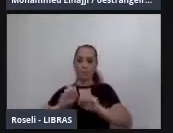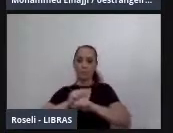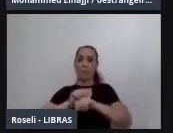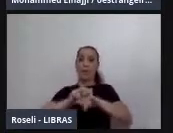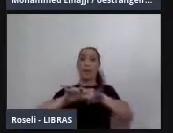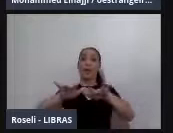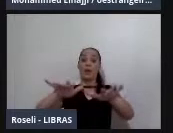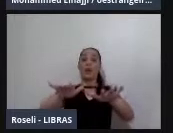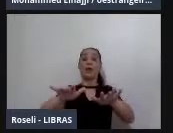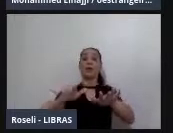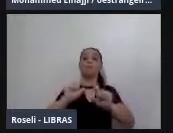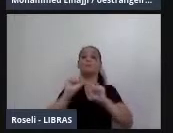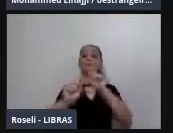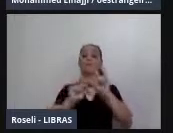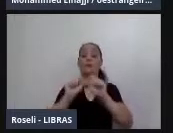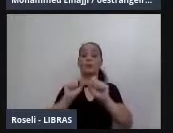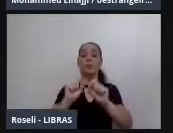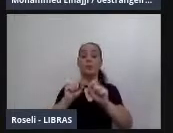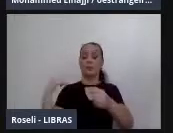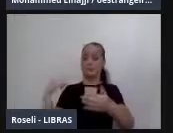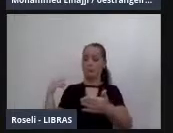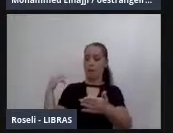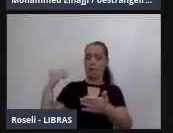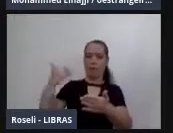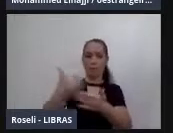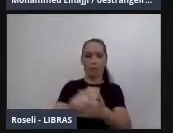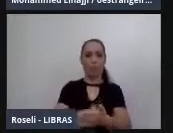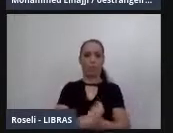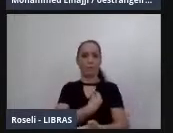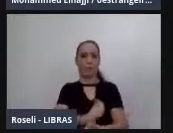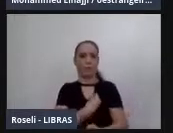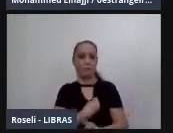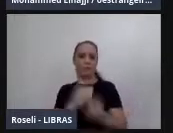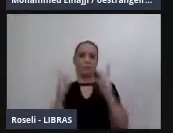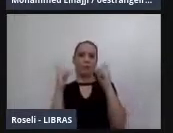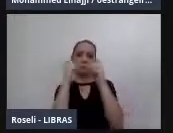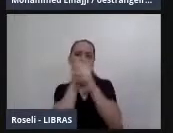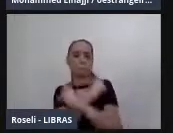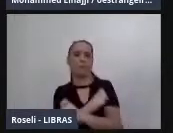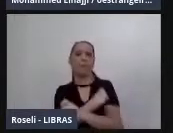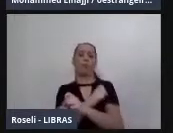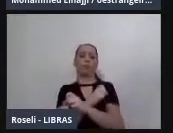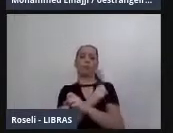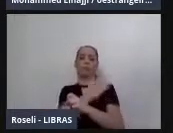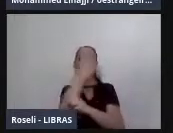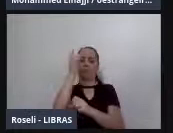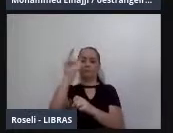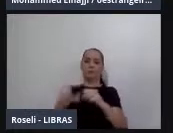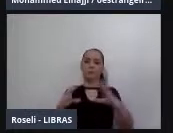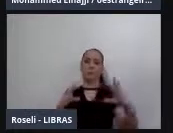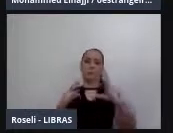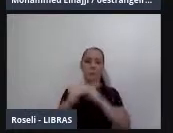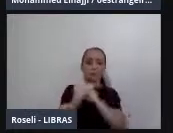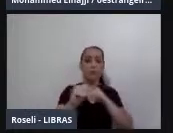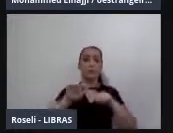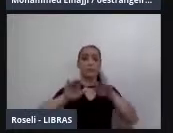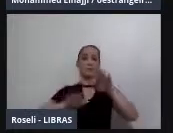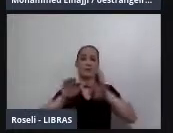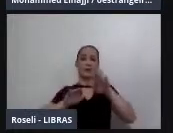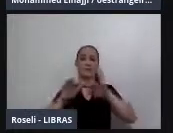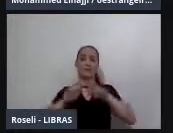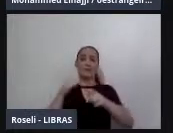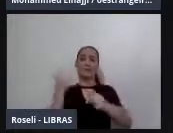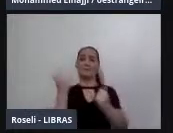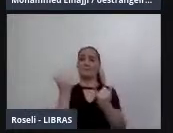uma trajetória de vida, uma trajetória pregressa aos refugiados que muitas vezes ficam invisibilizados